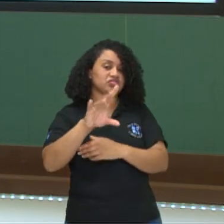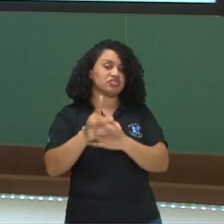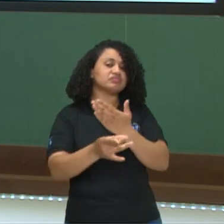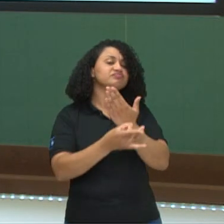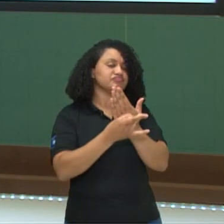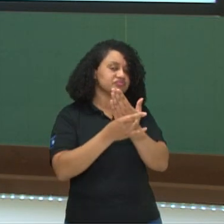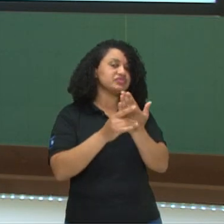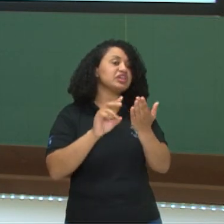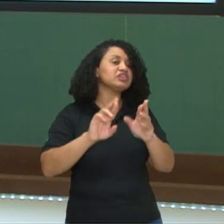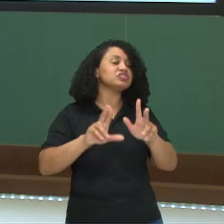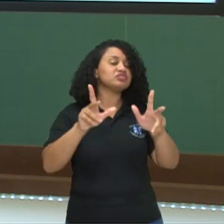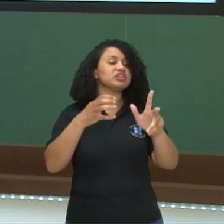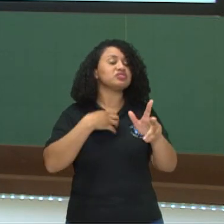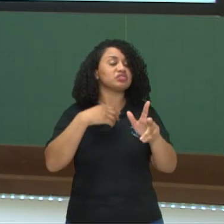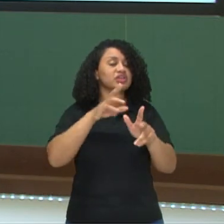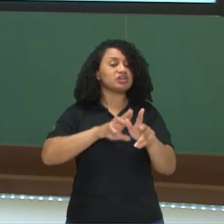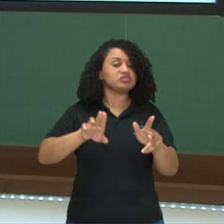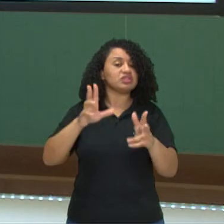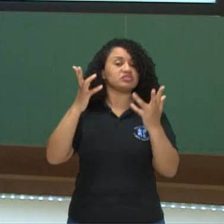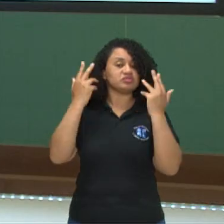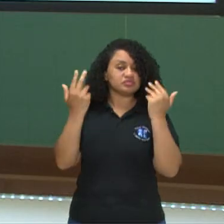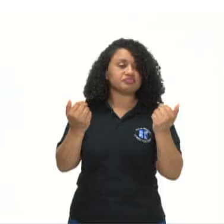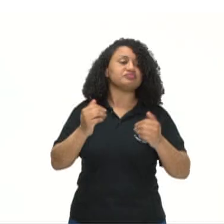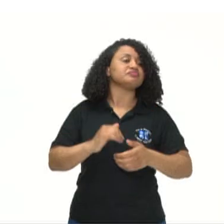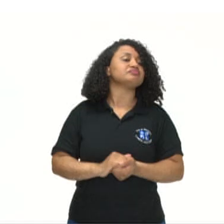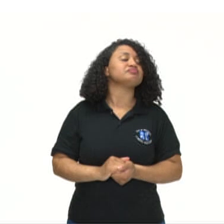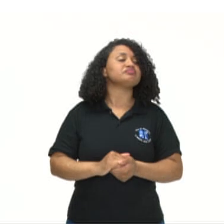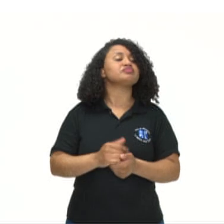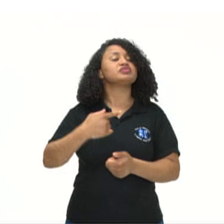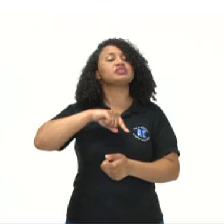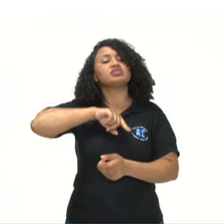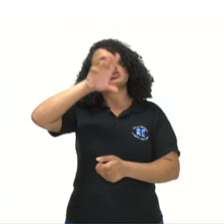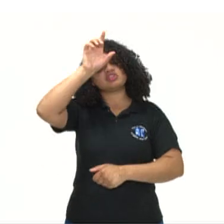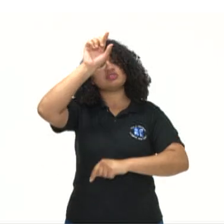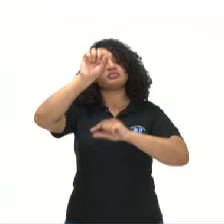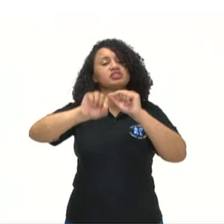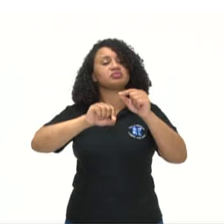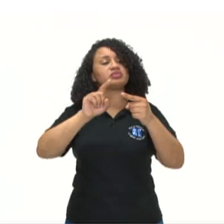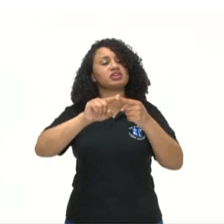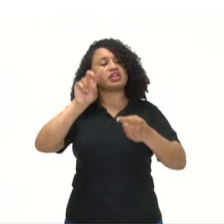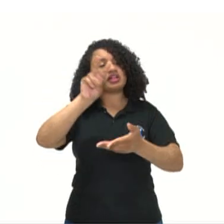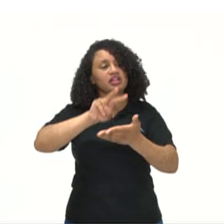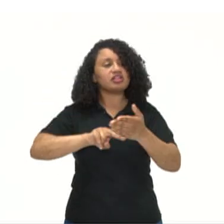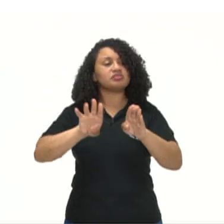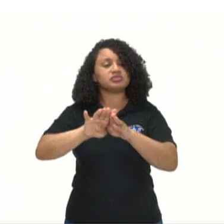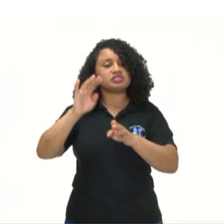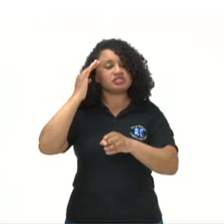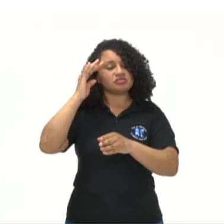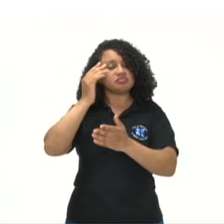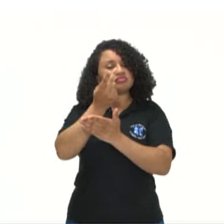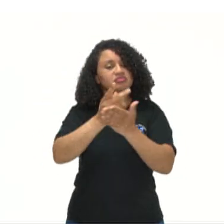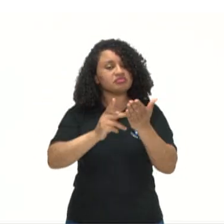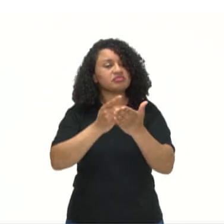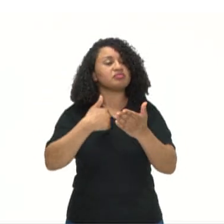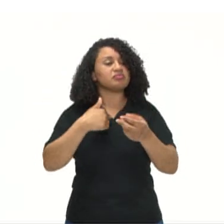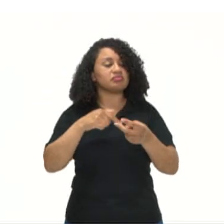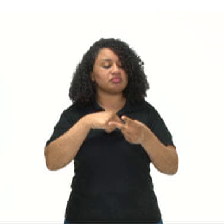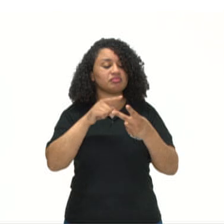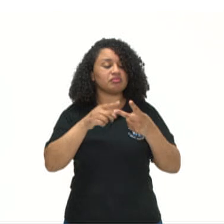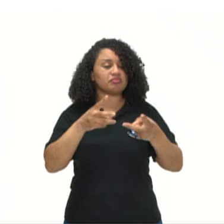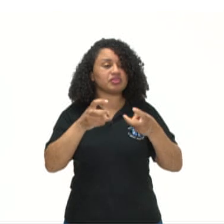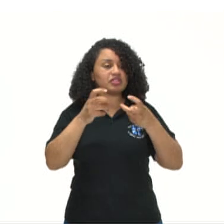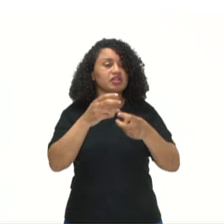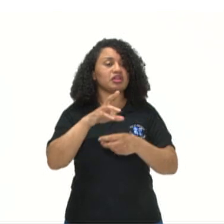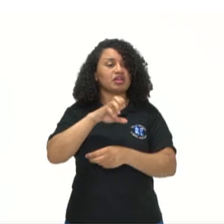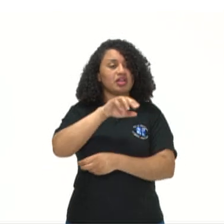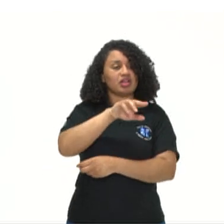real. E aprendemos, lemos e interpretamos um poema, reconhecemos que o eu lírico ou